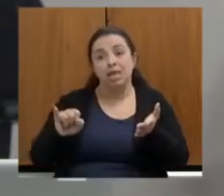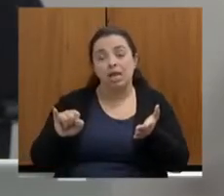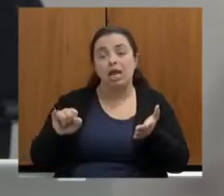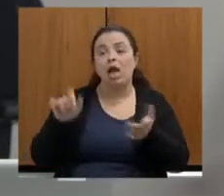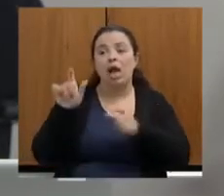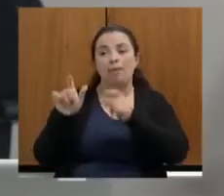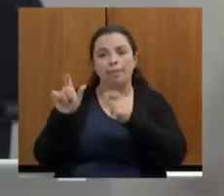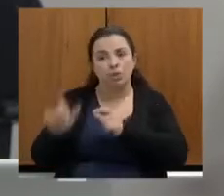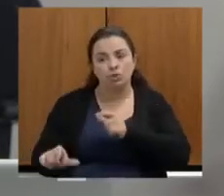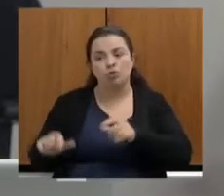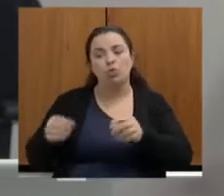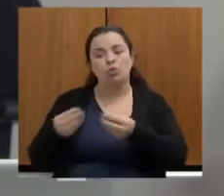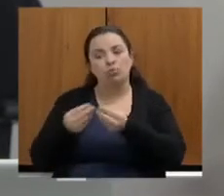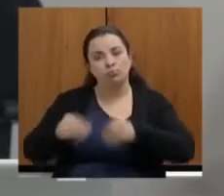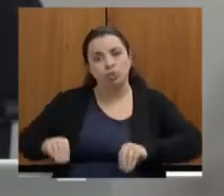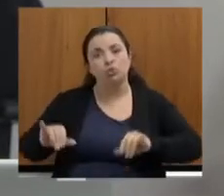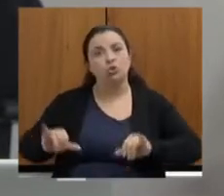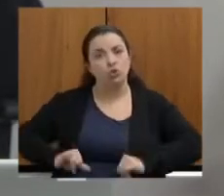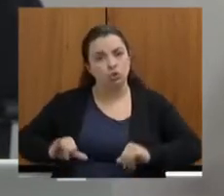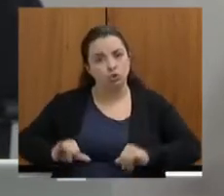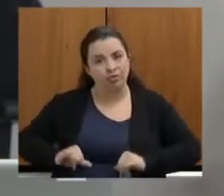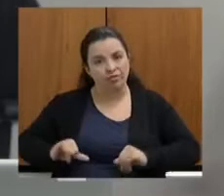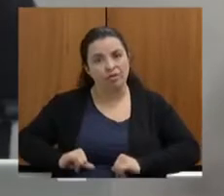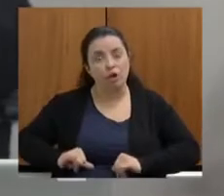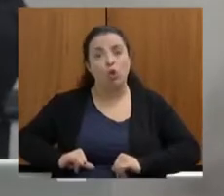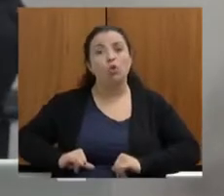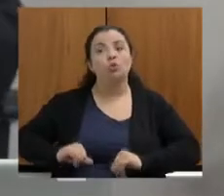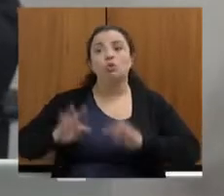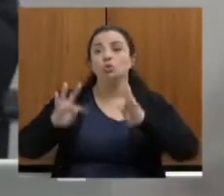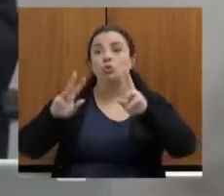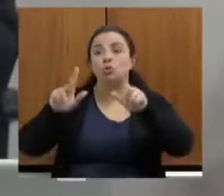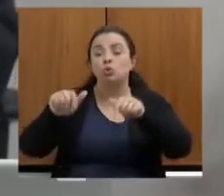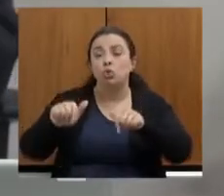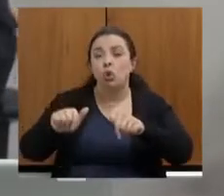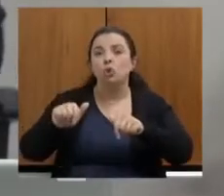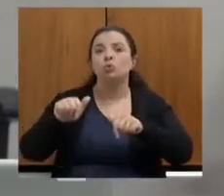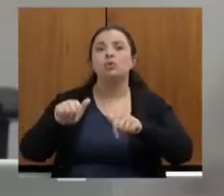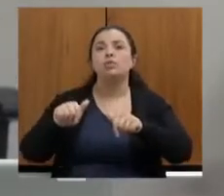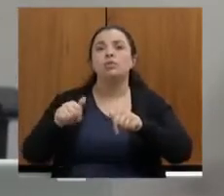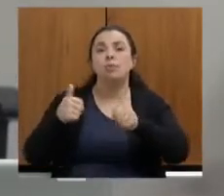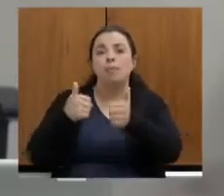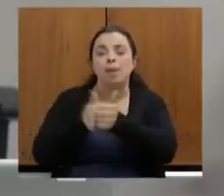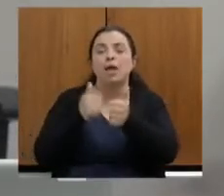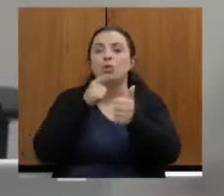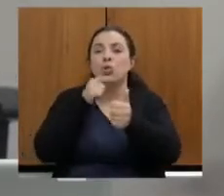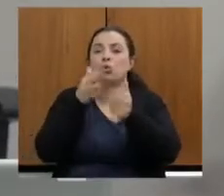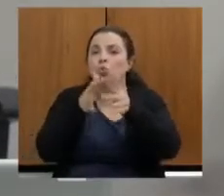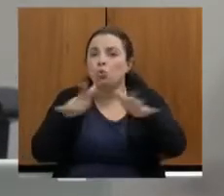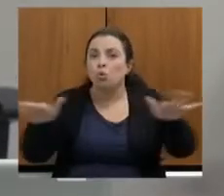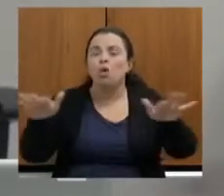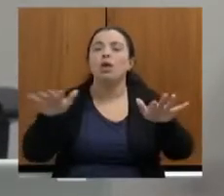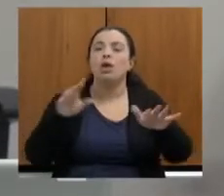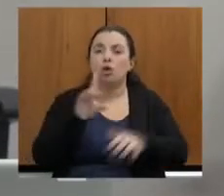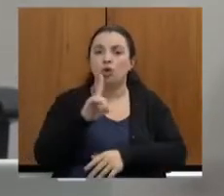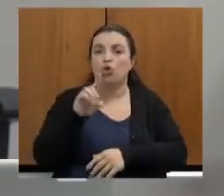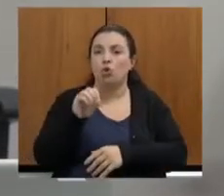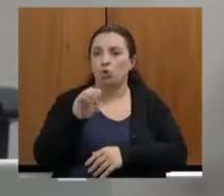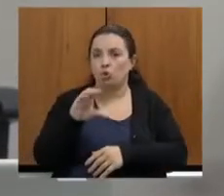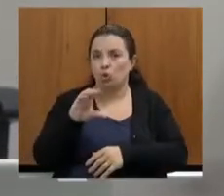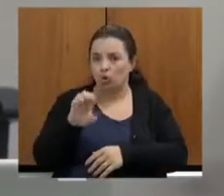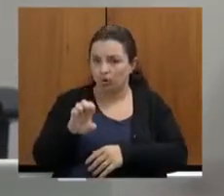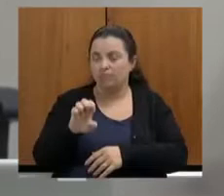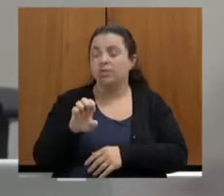dos atingidos de toda a bacia do Rio Doce sem isso não é a repactuação porque a